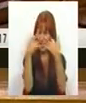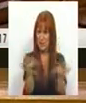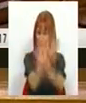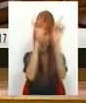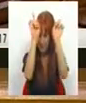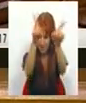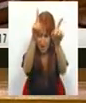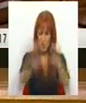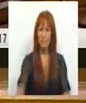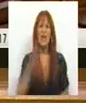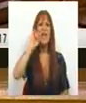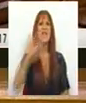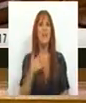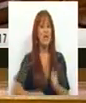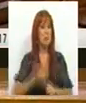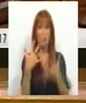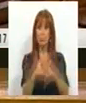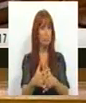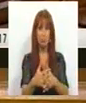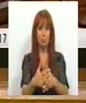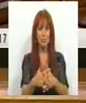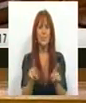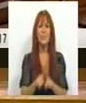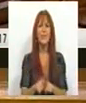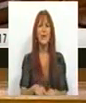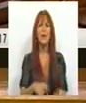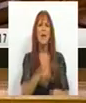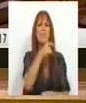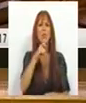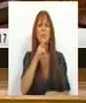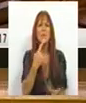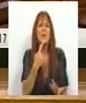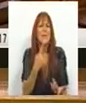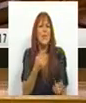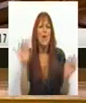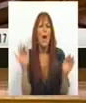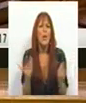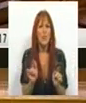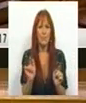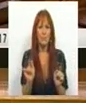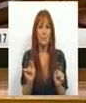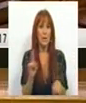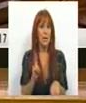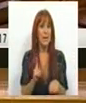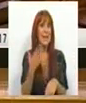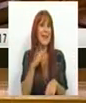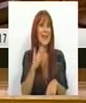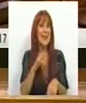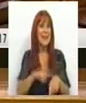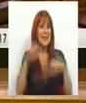transparência, déficit sem melhoria estrutural e com promessa, portanto, de redução